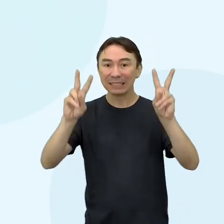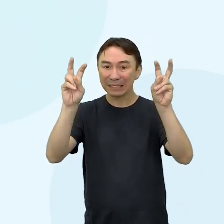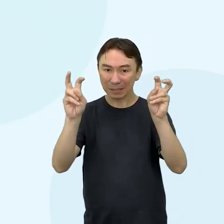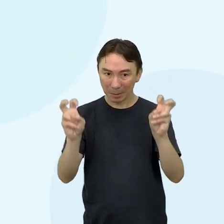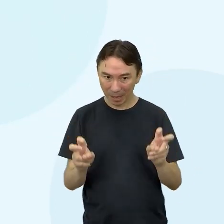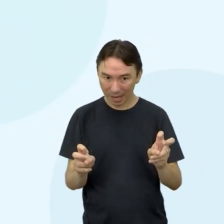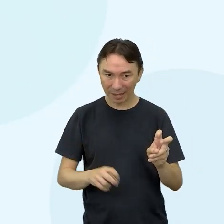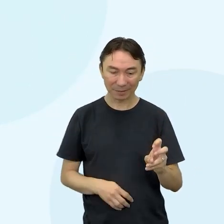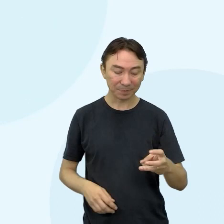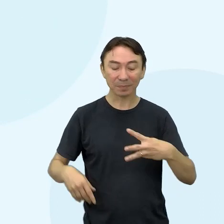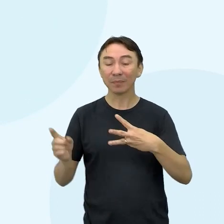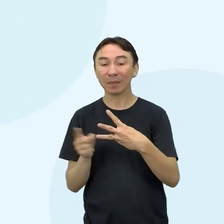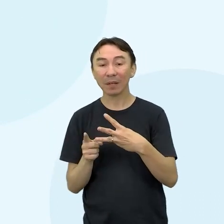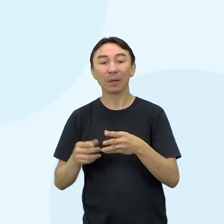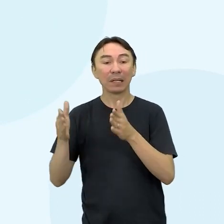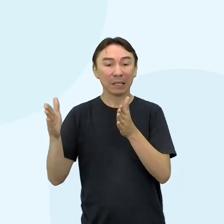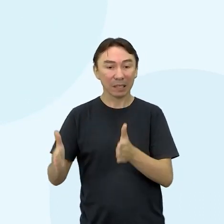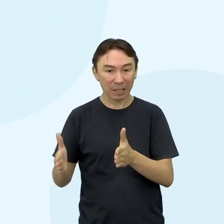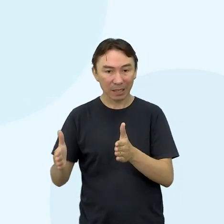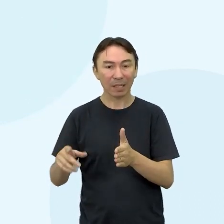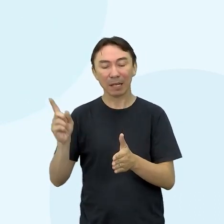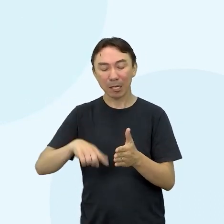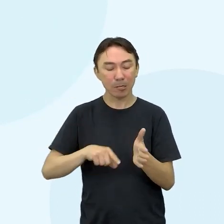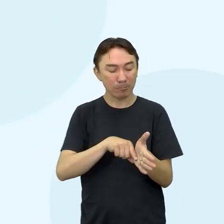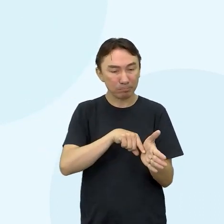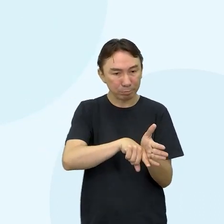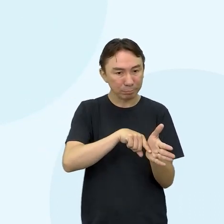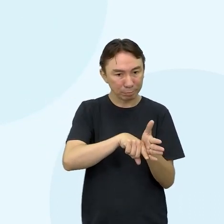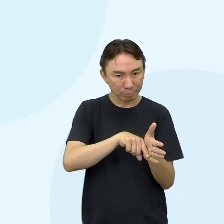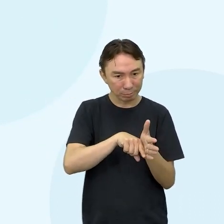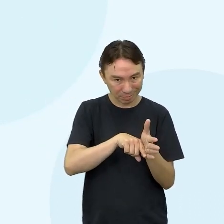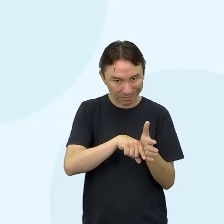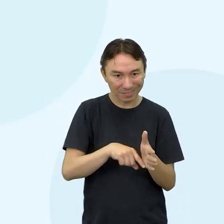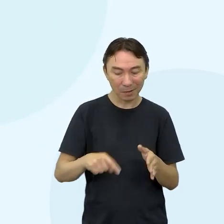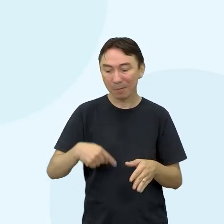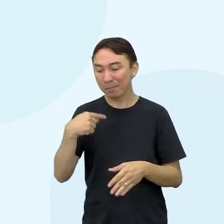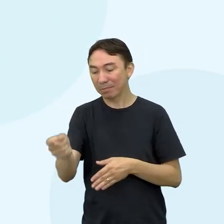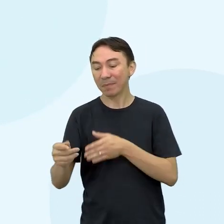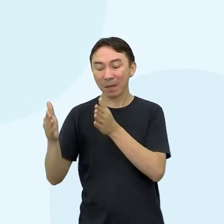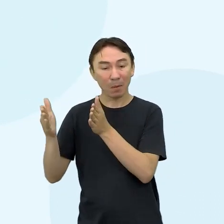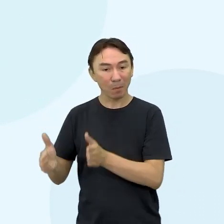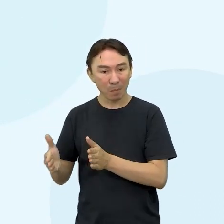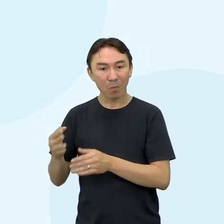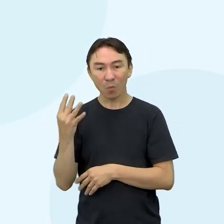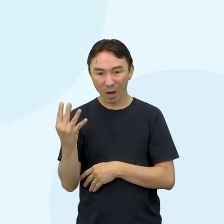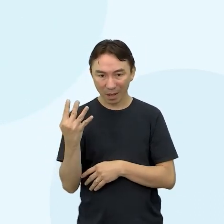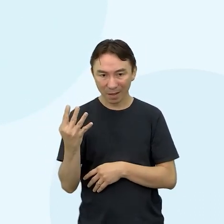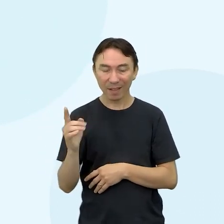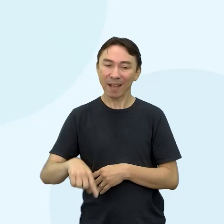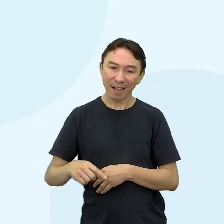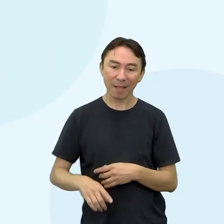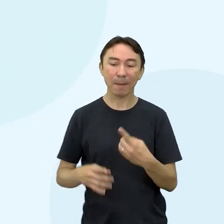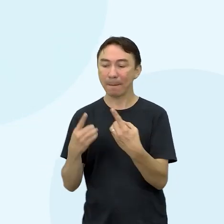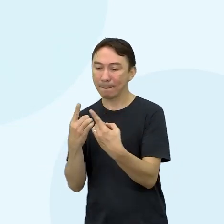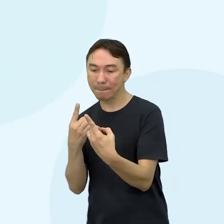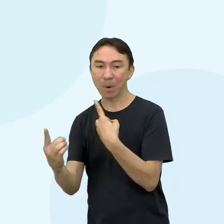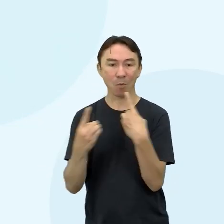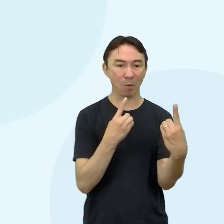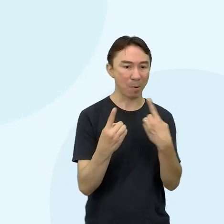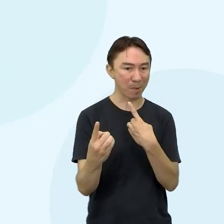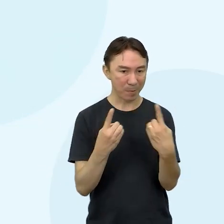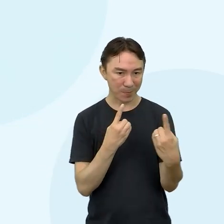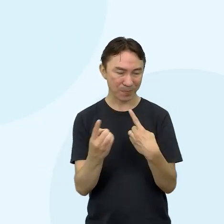temáticas. Na etapa 3, a gente vai focar na investigação, e a etapa 4, que vai se referir aí aos debates, né?